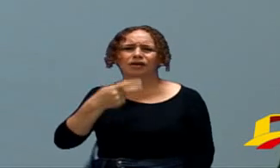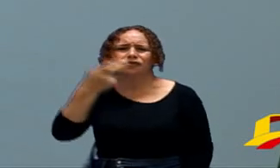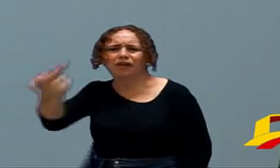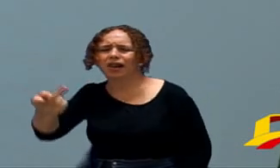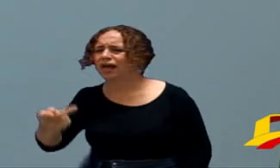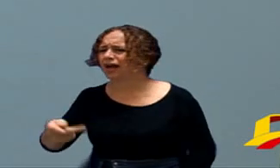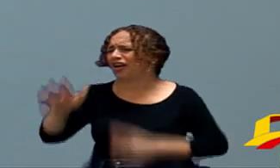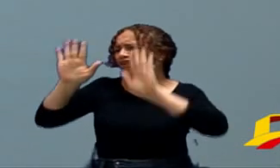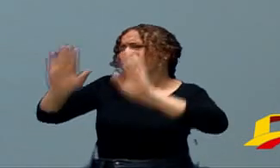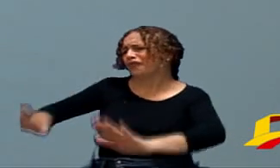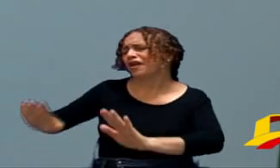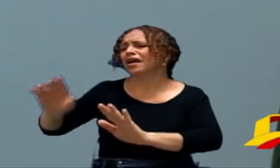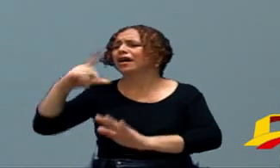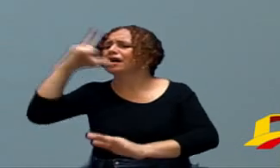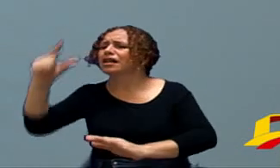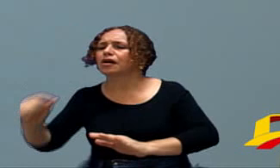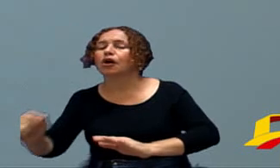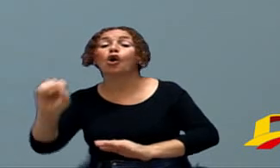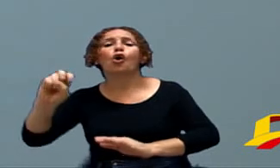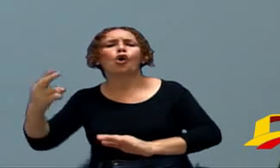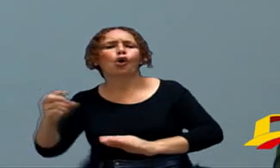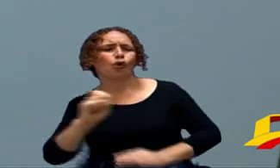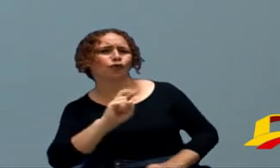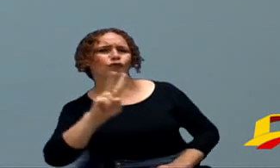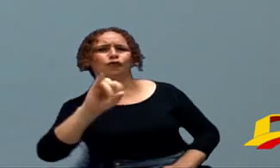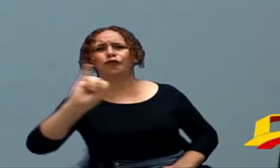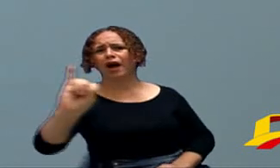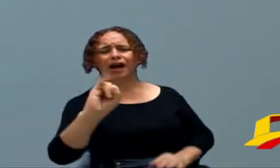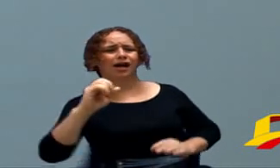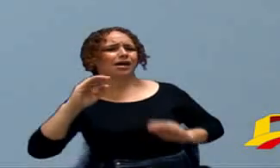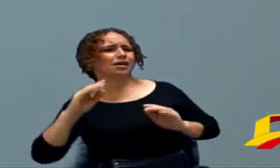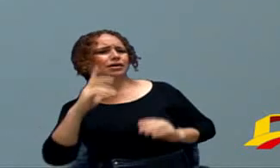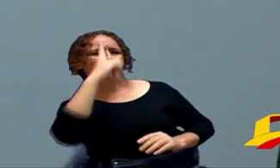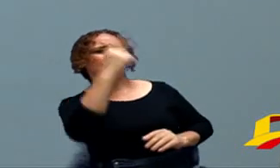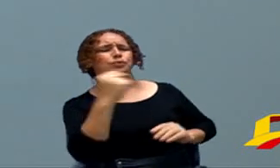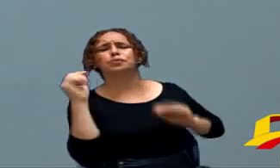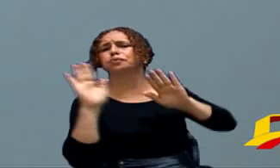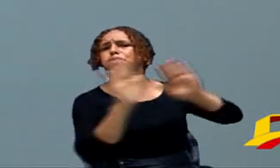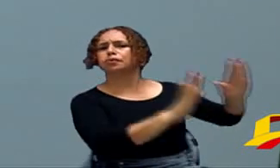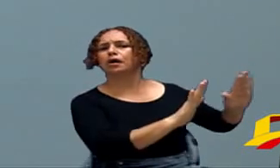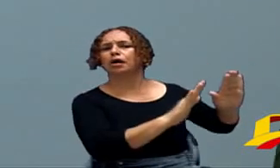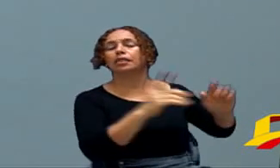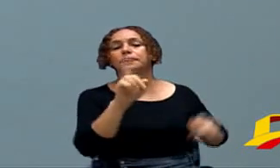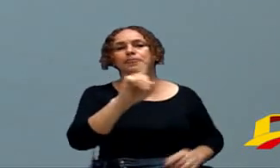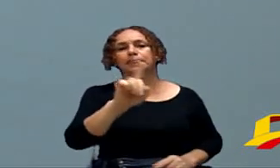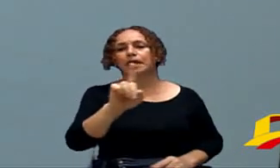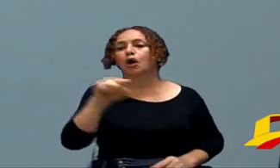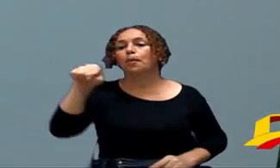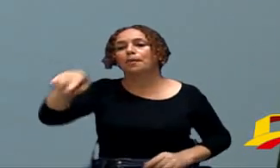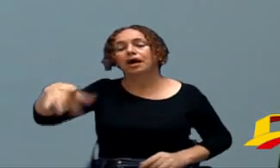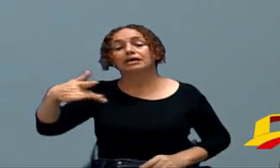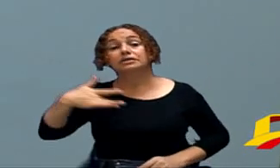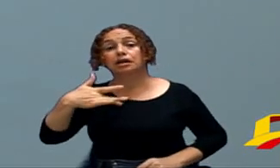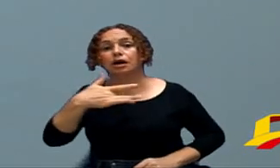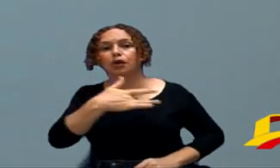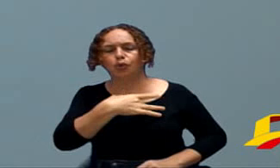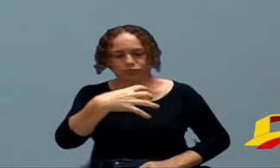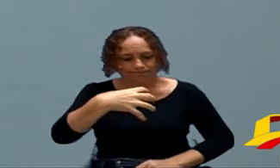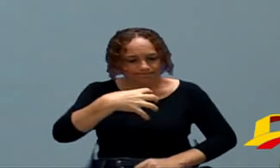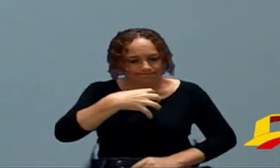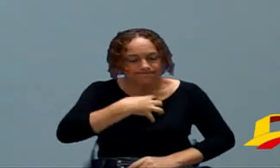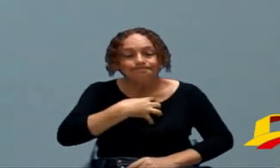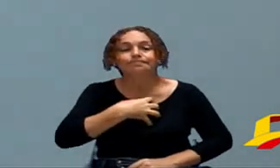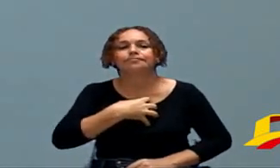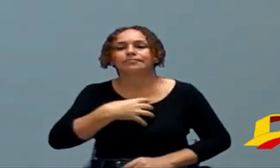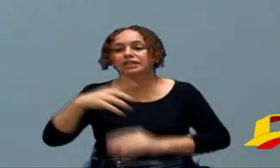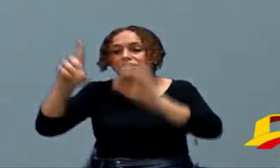vai Sandro, mas sim prezar pela saúde física, psíquica, dignidade, respeito do animal.